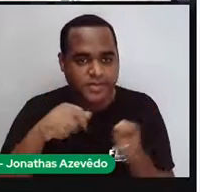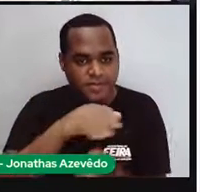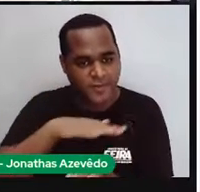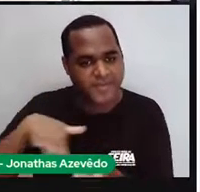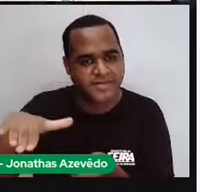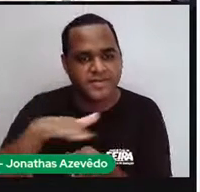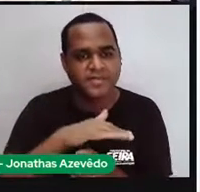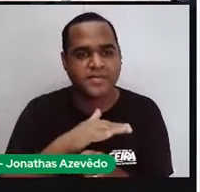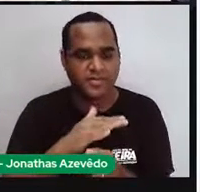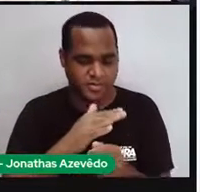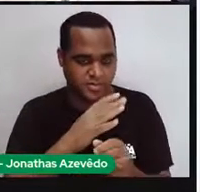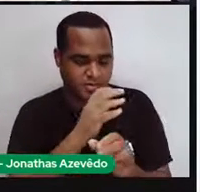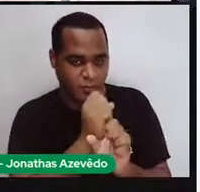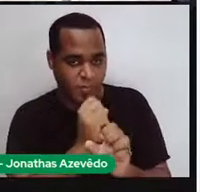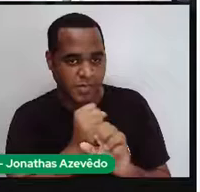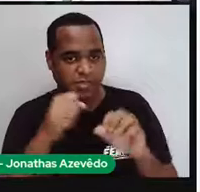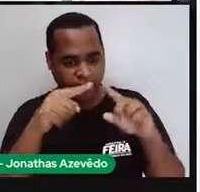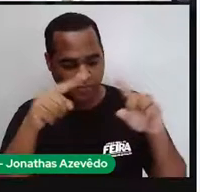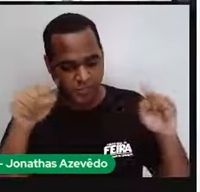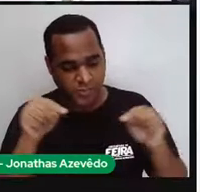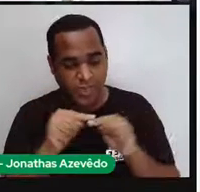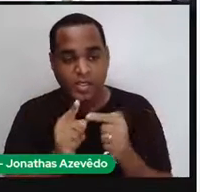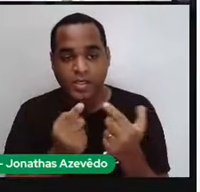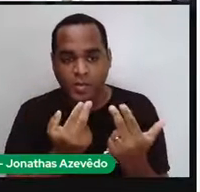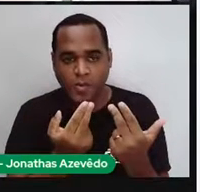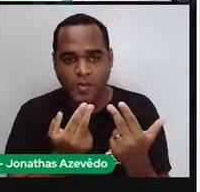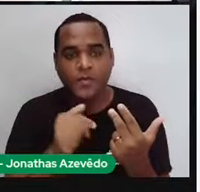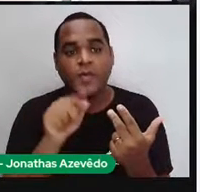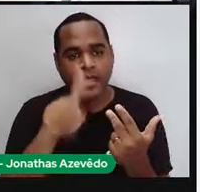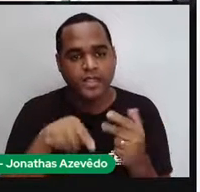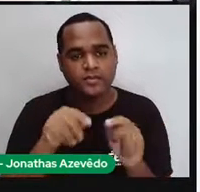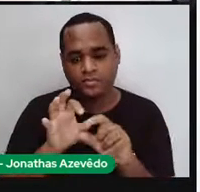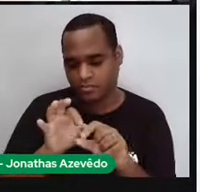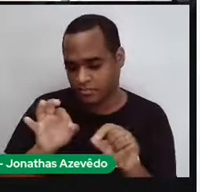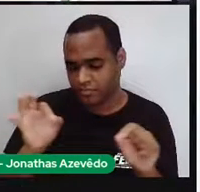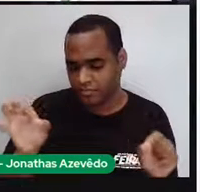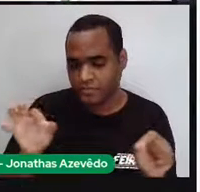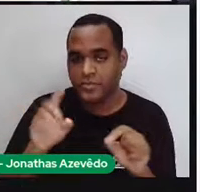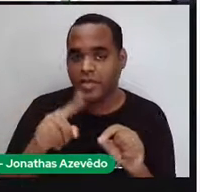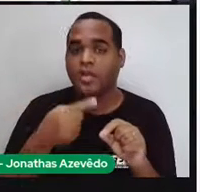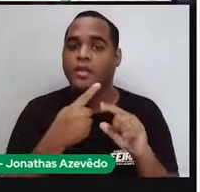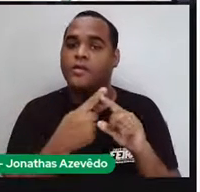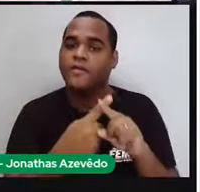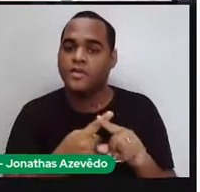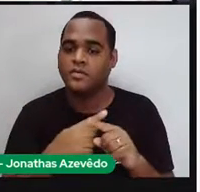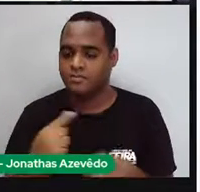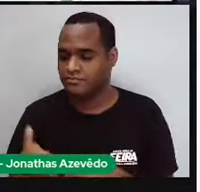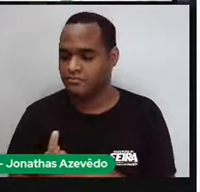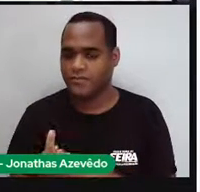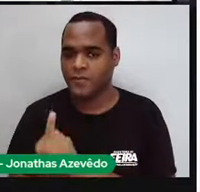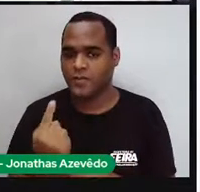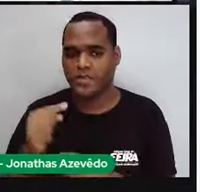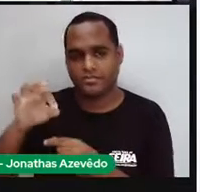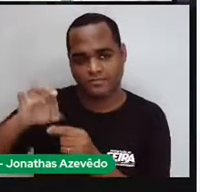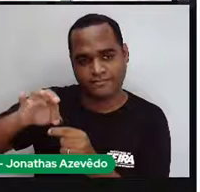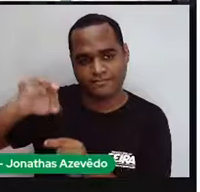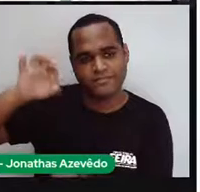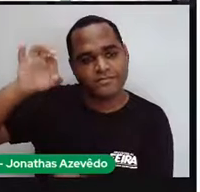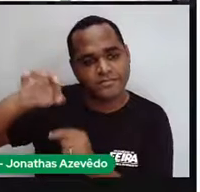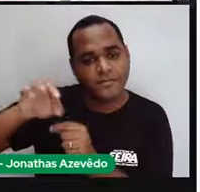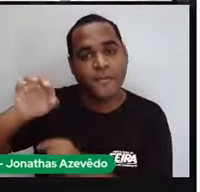quadrado é igual ao comprimento vezes altura esse